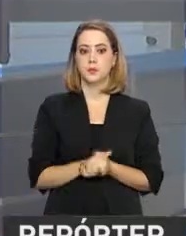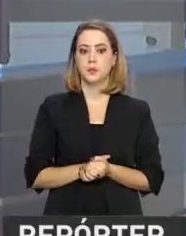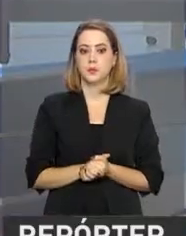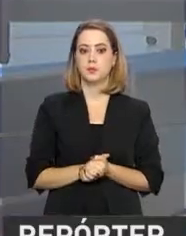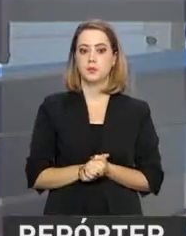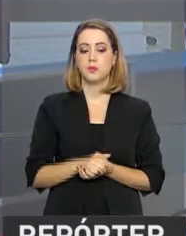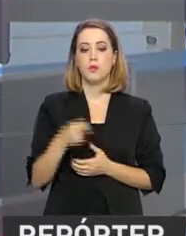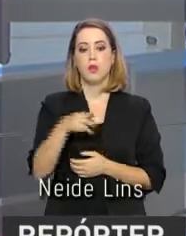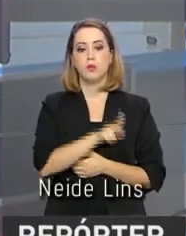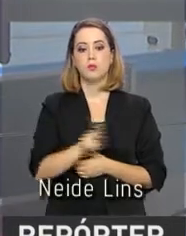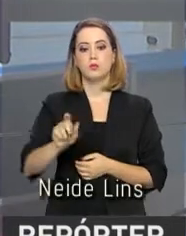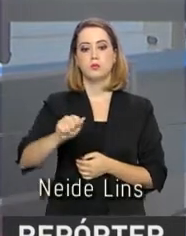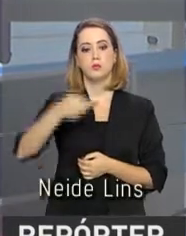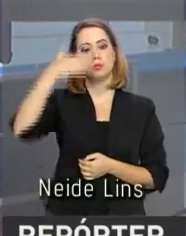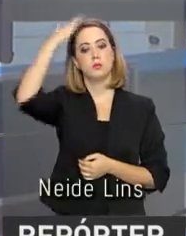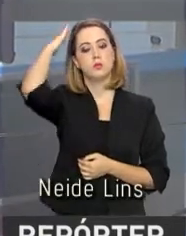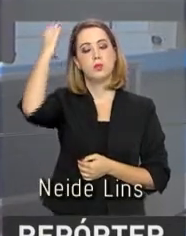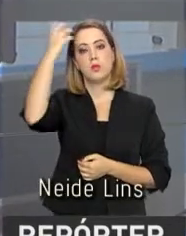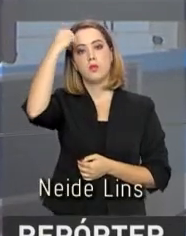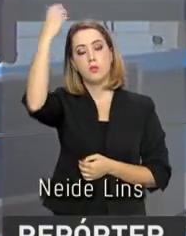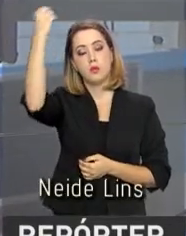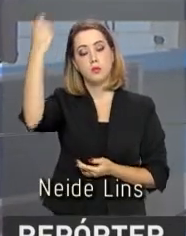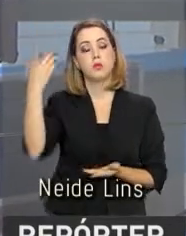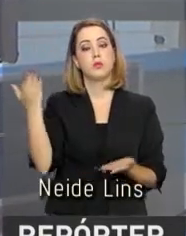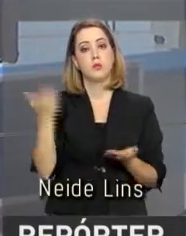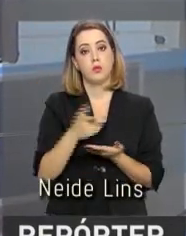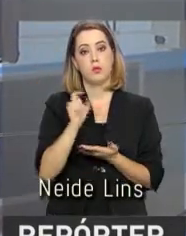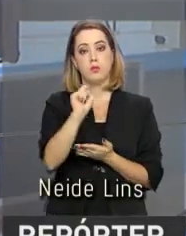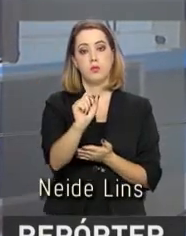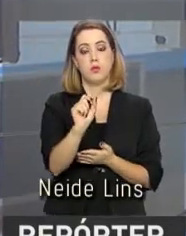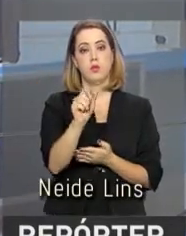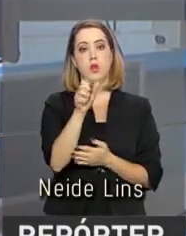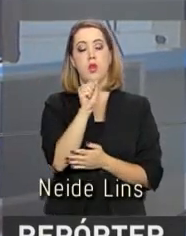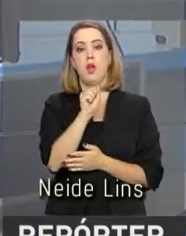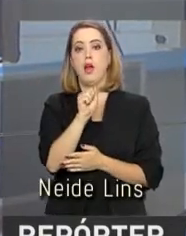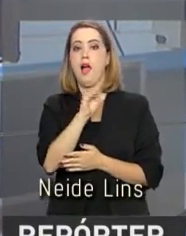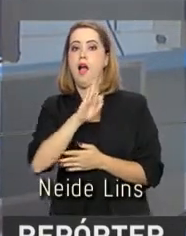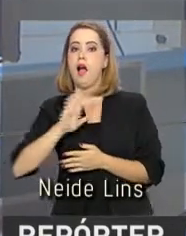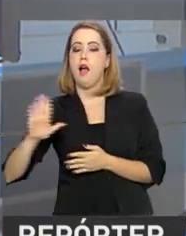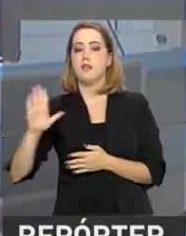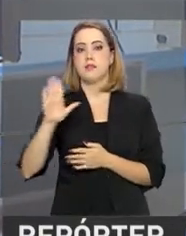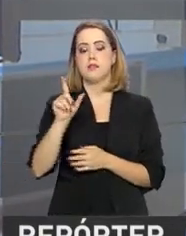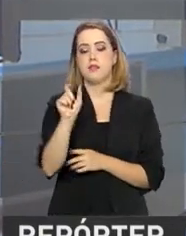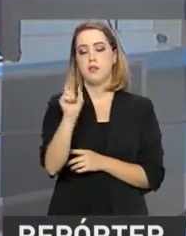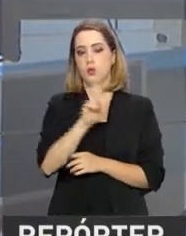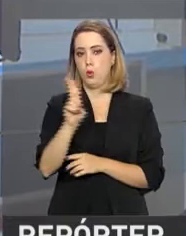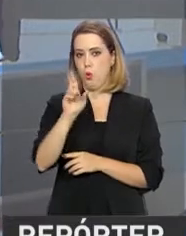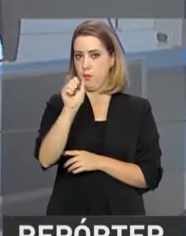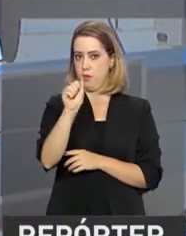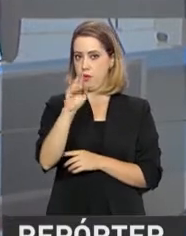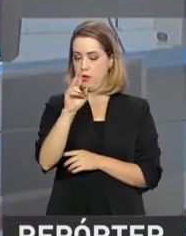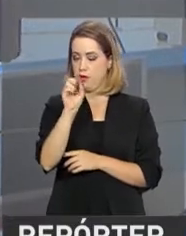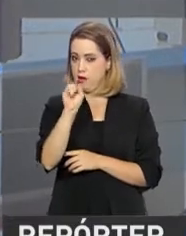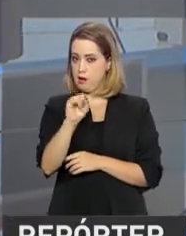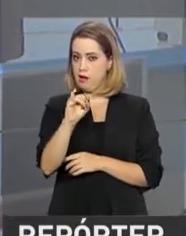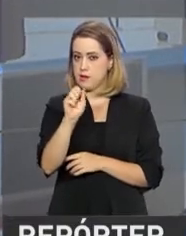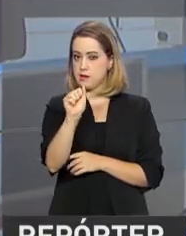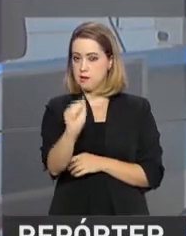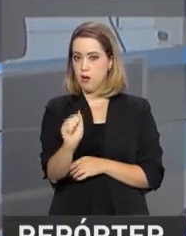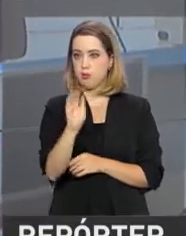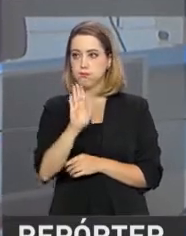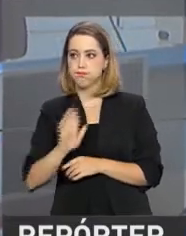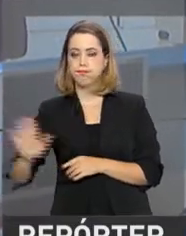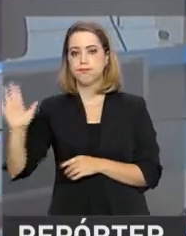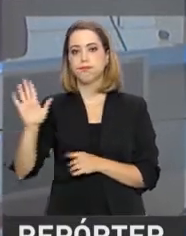presidente michel temer viaja nesta madrugada para a ásia em reuniões na índia e no japão o presidente quer mostrar as oportunidades de comércio